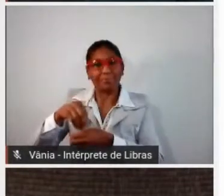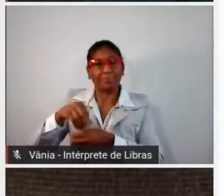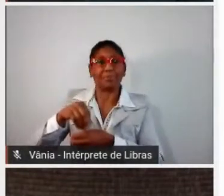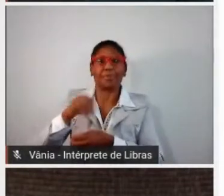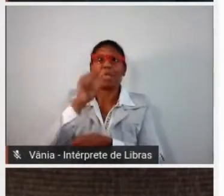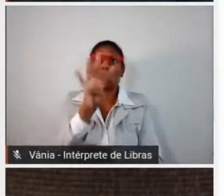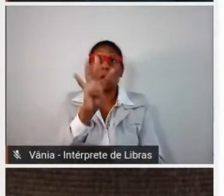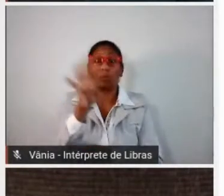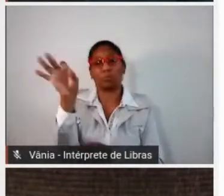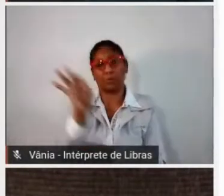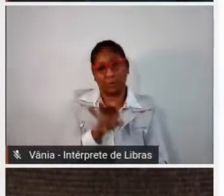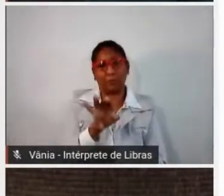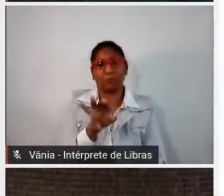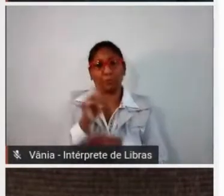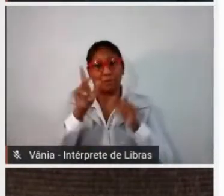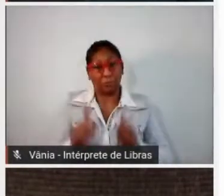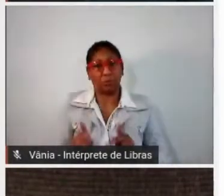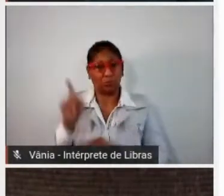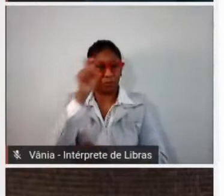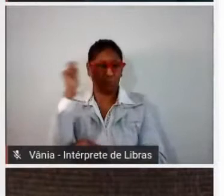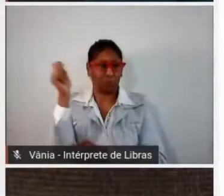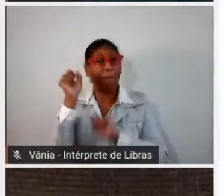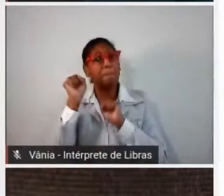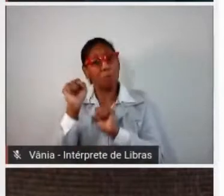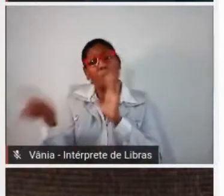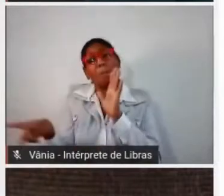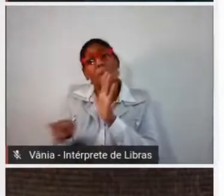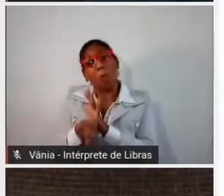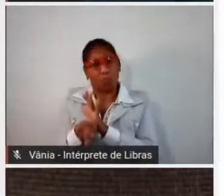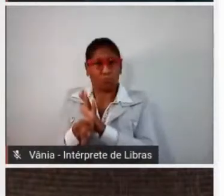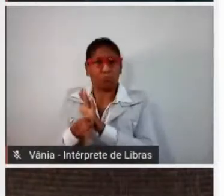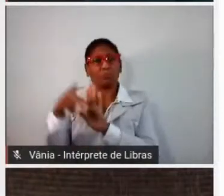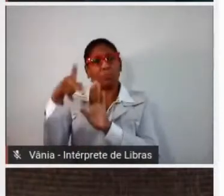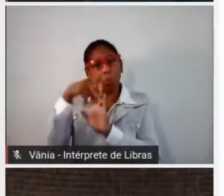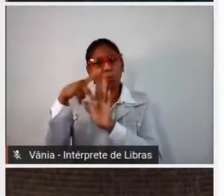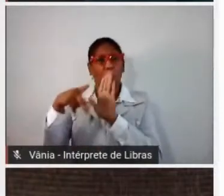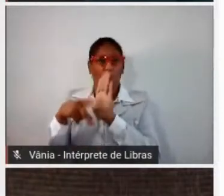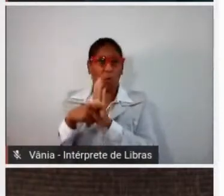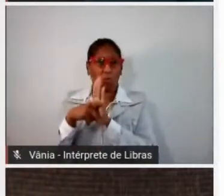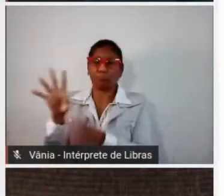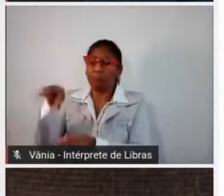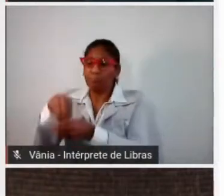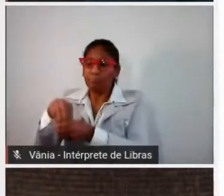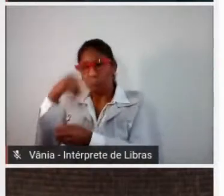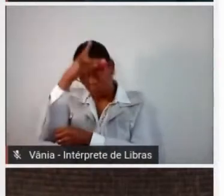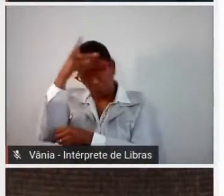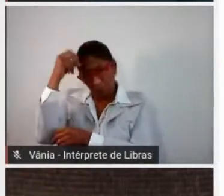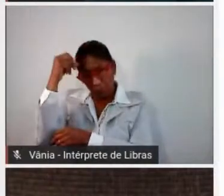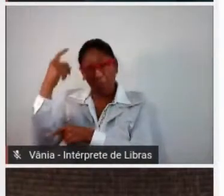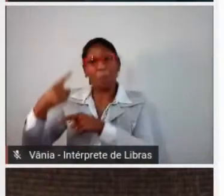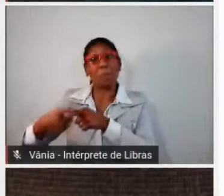4% da população gaúcha, que podem adotar os protocolos da bandeira laranja, mesmo que não haja cogestão, em função